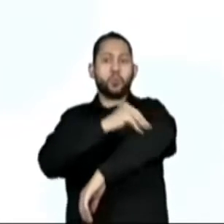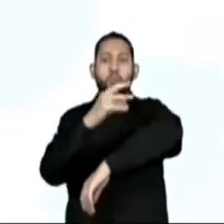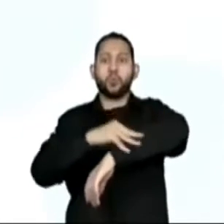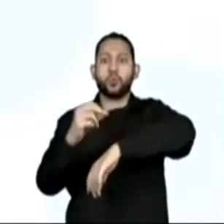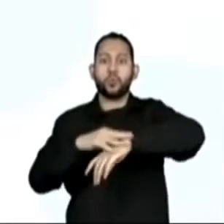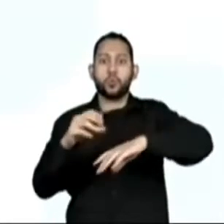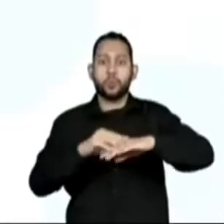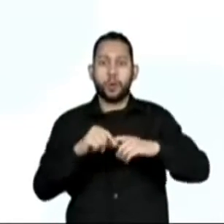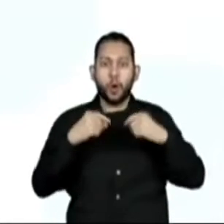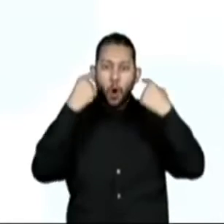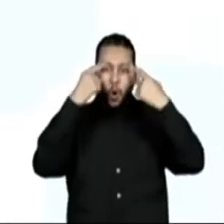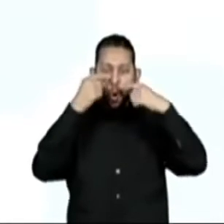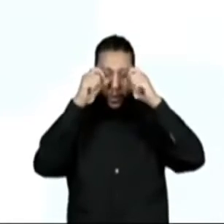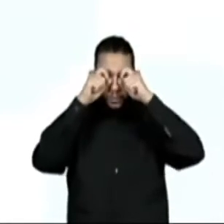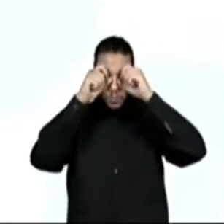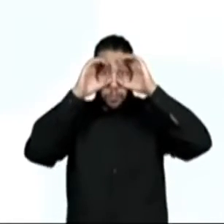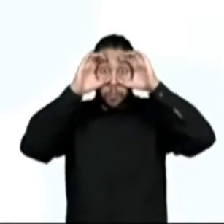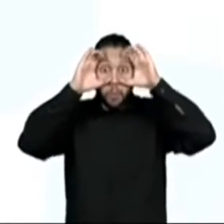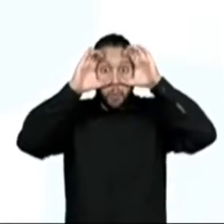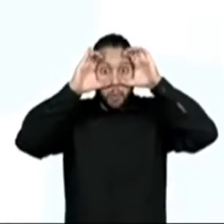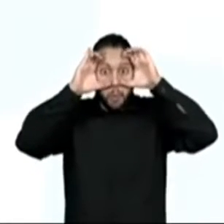olhos grandes.